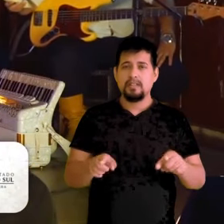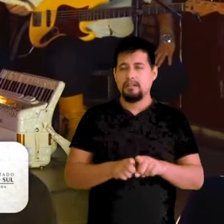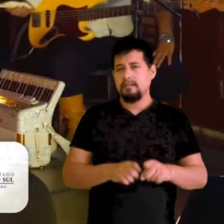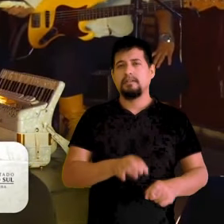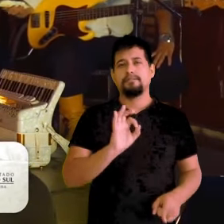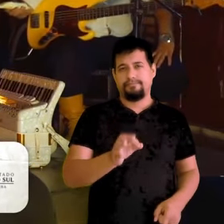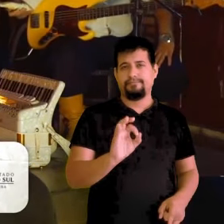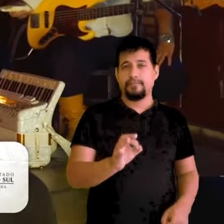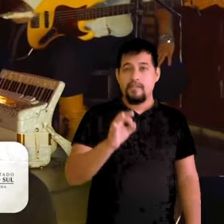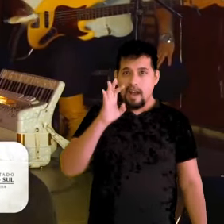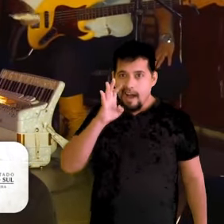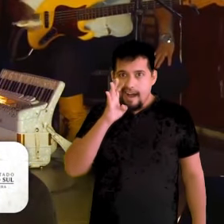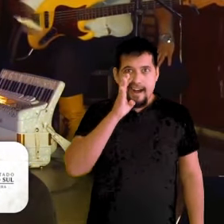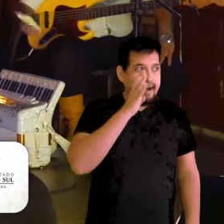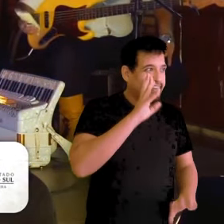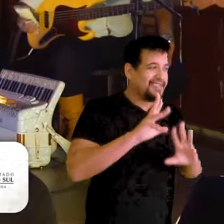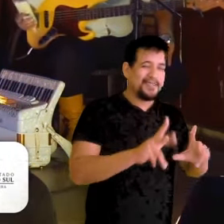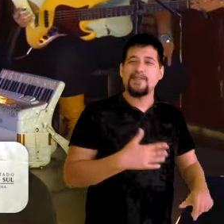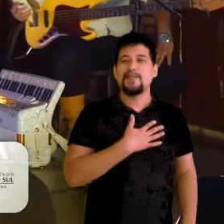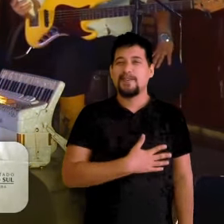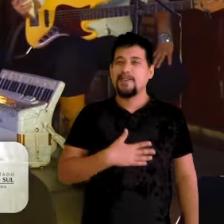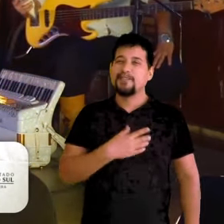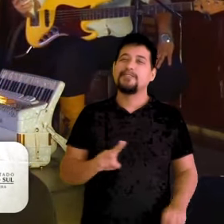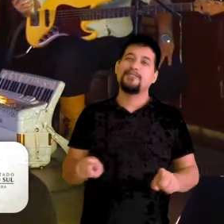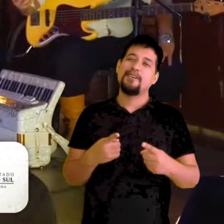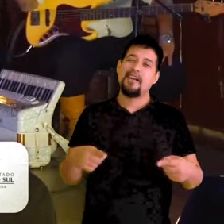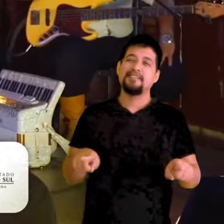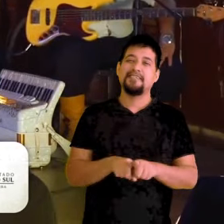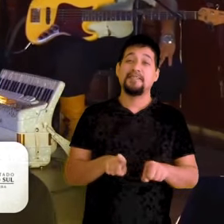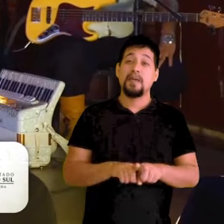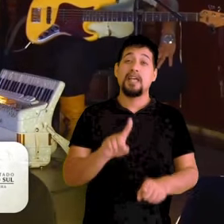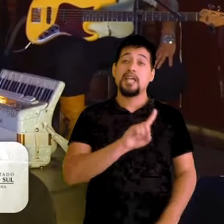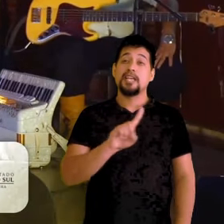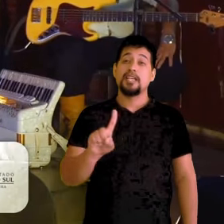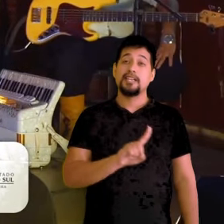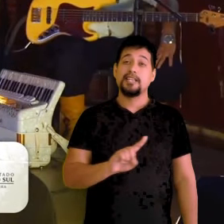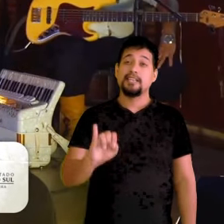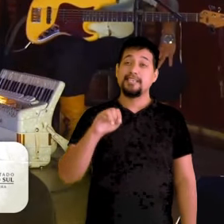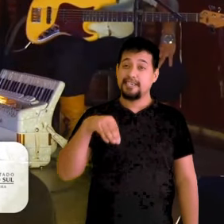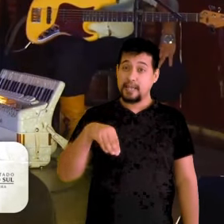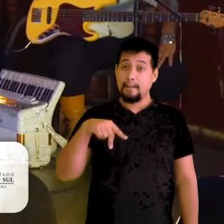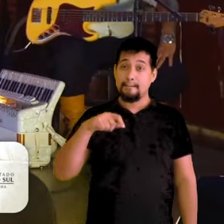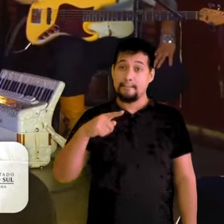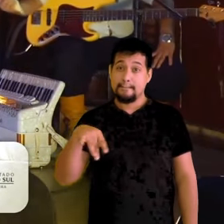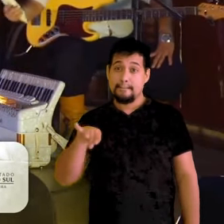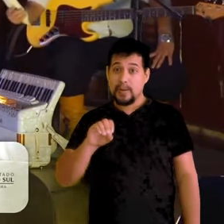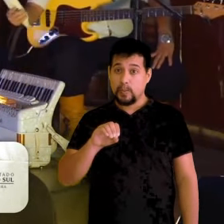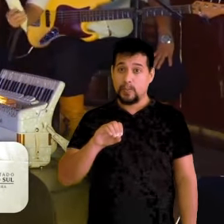produto maravilhoso, que com certeza vai encantar todos que gostam de um bom churrasco, de um aperitivo. Zim. Tem noção.